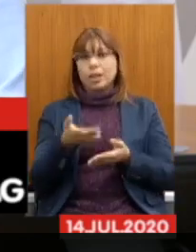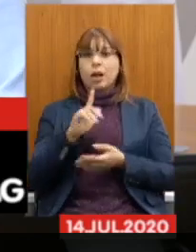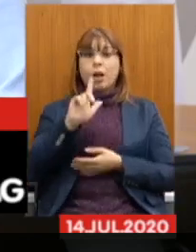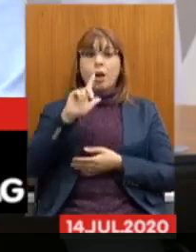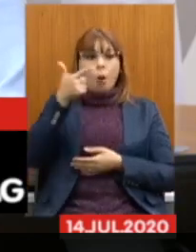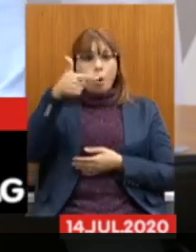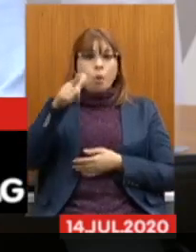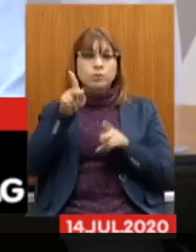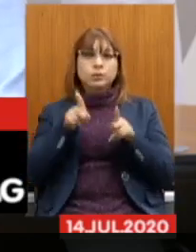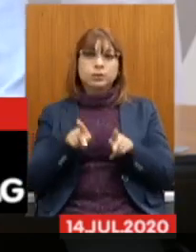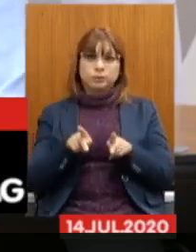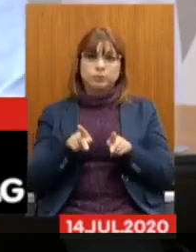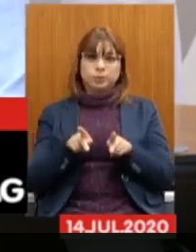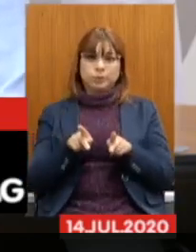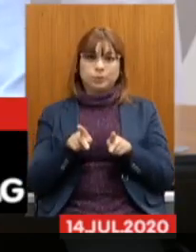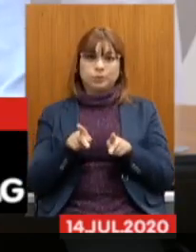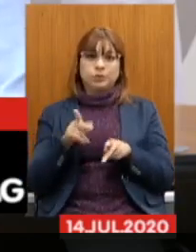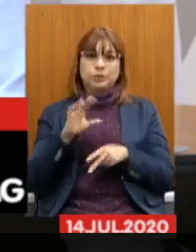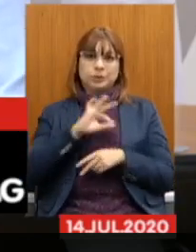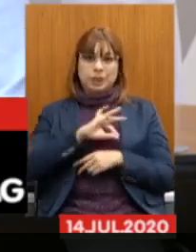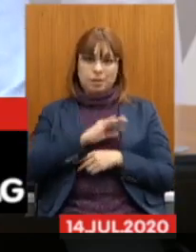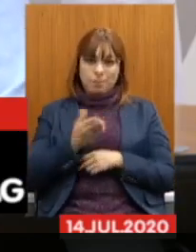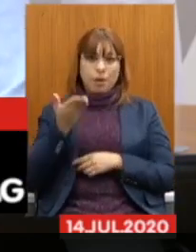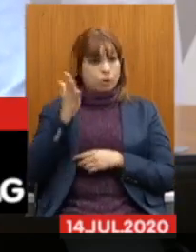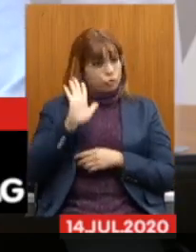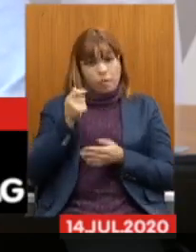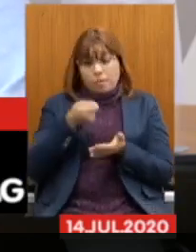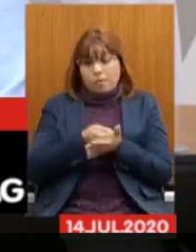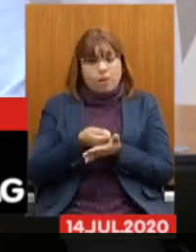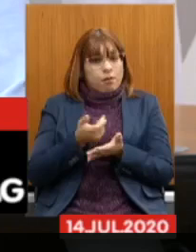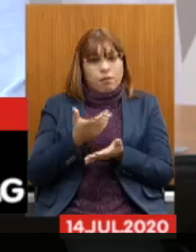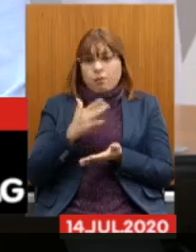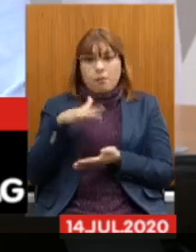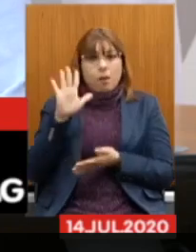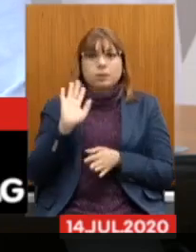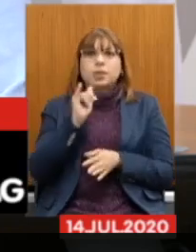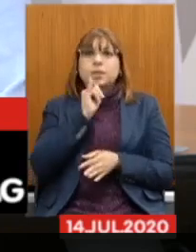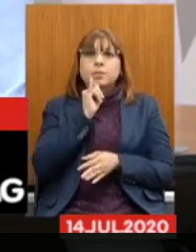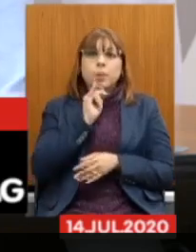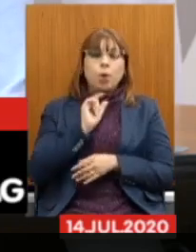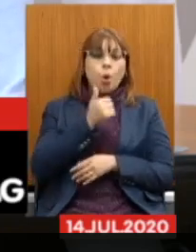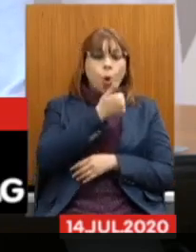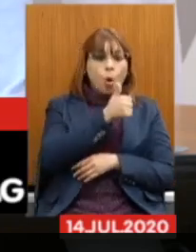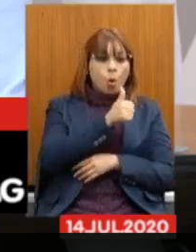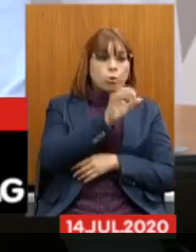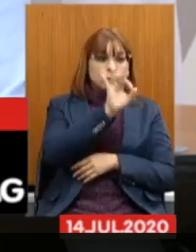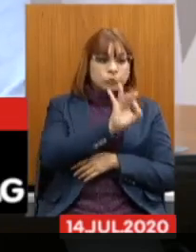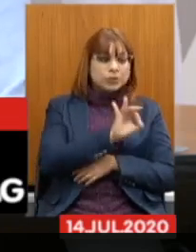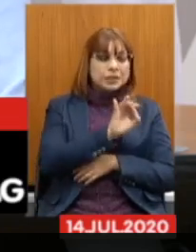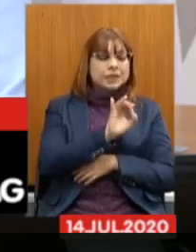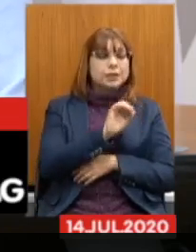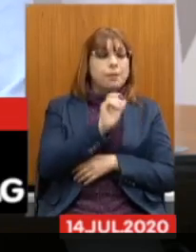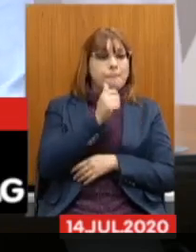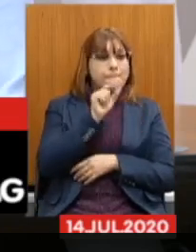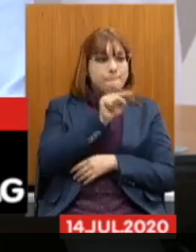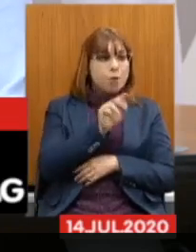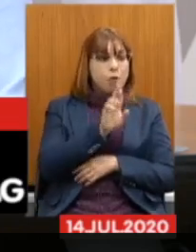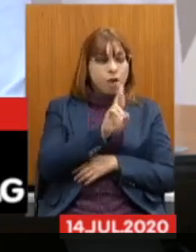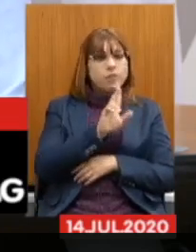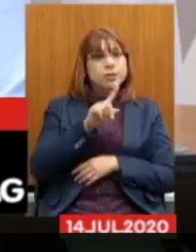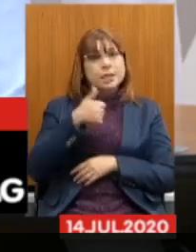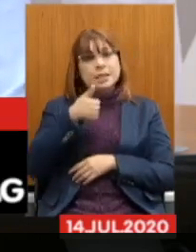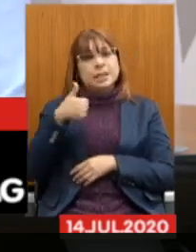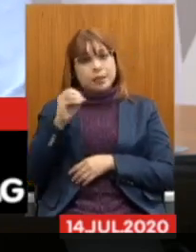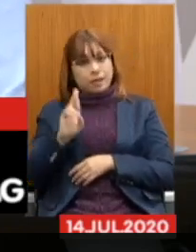mais já pagam mais. Por exemplo, 11% de R$ 1.000 são R$ 110, 11%